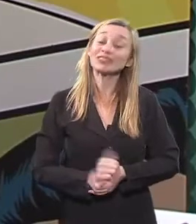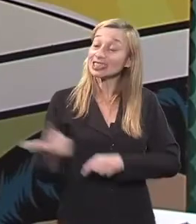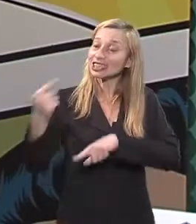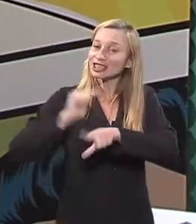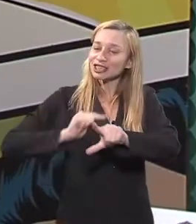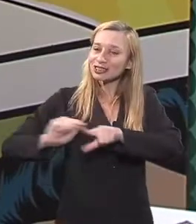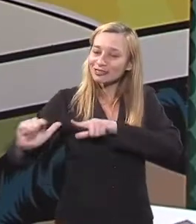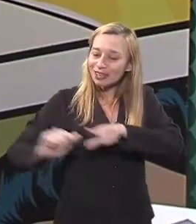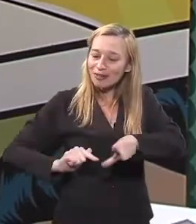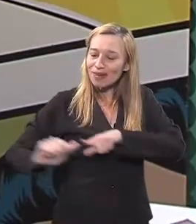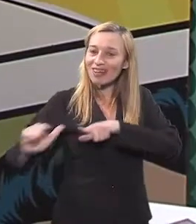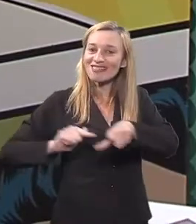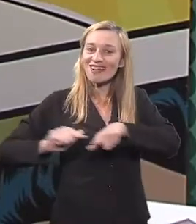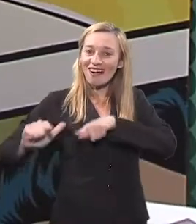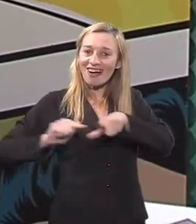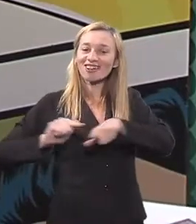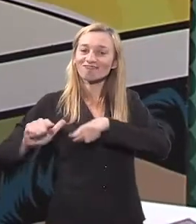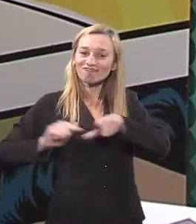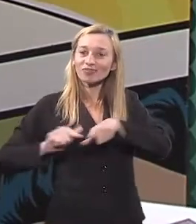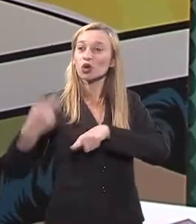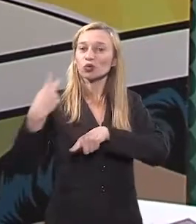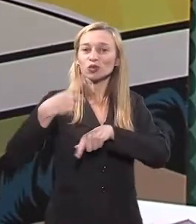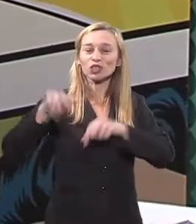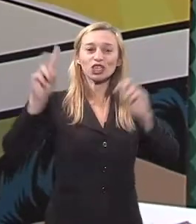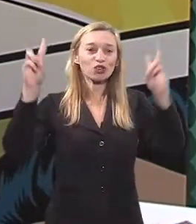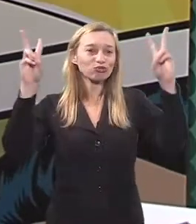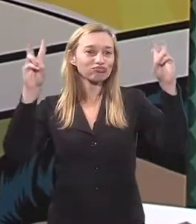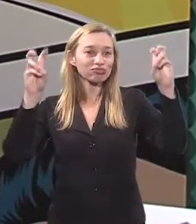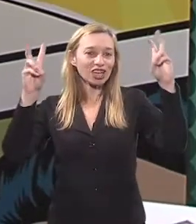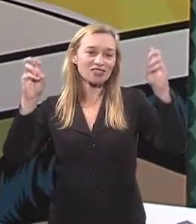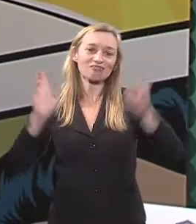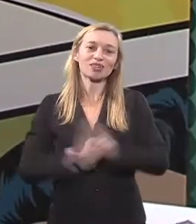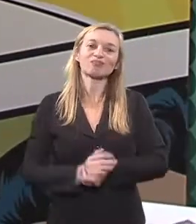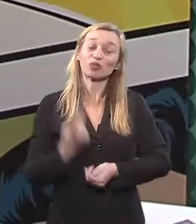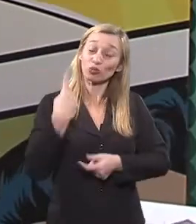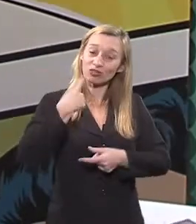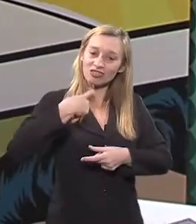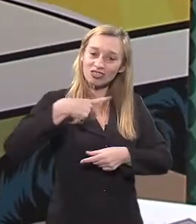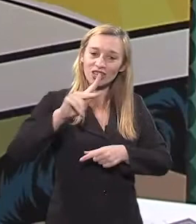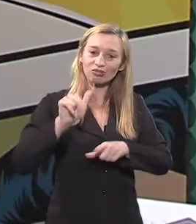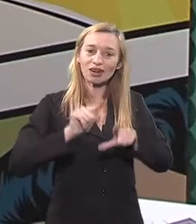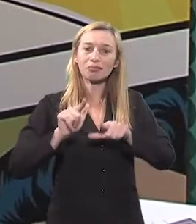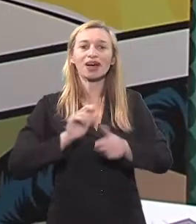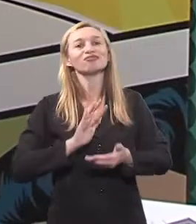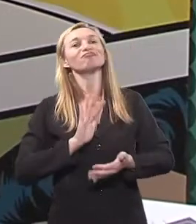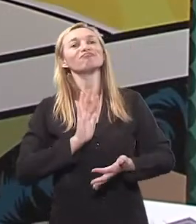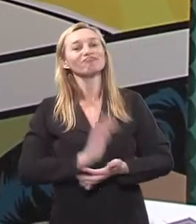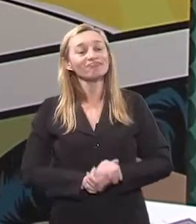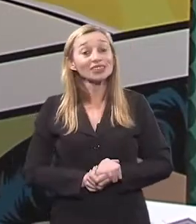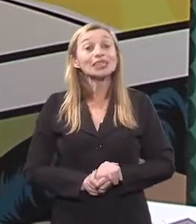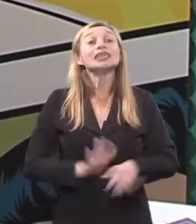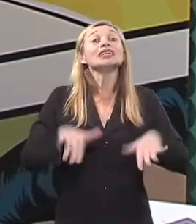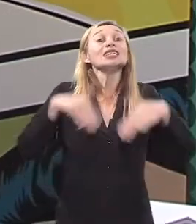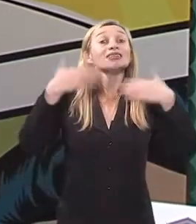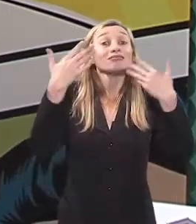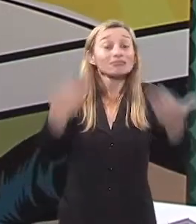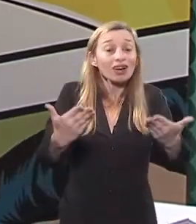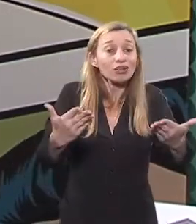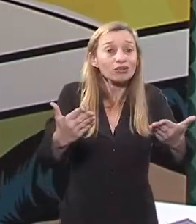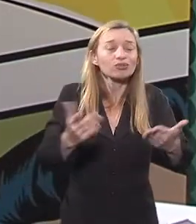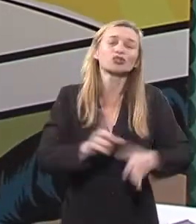de trabalhar o seu tema, o seu conteúdo. E dali,